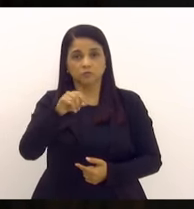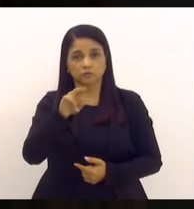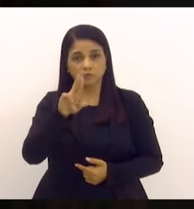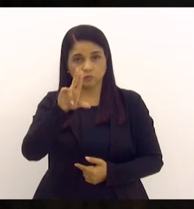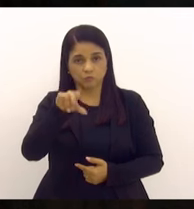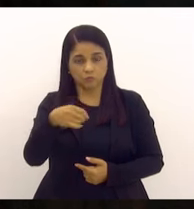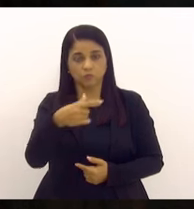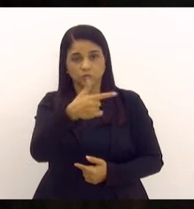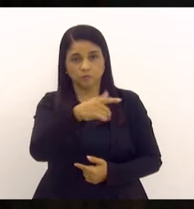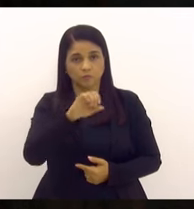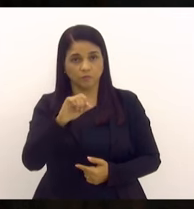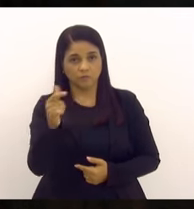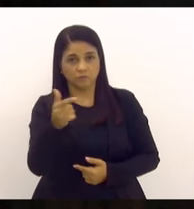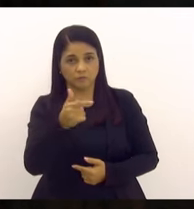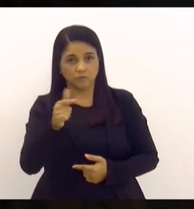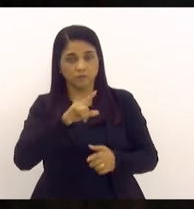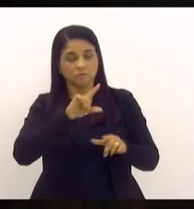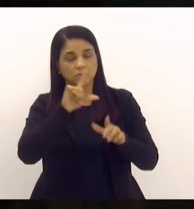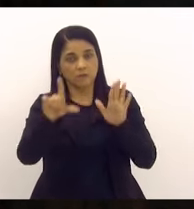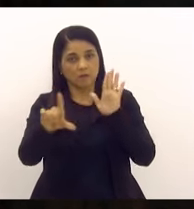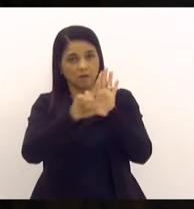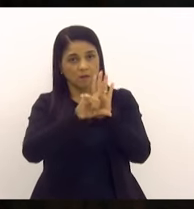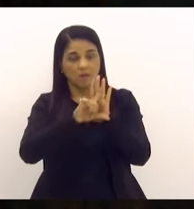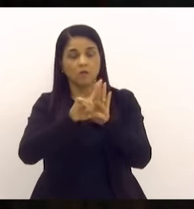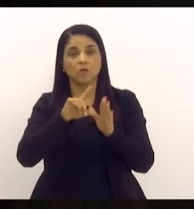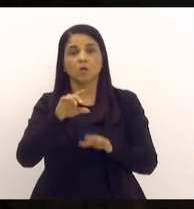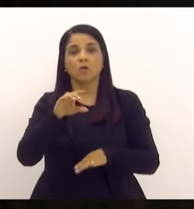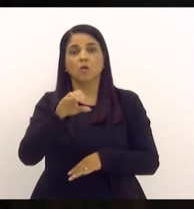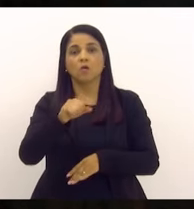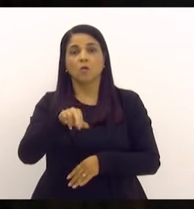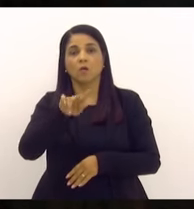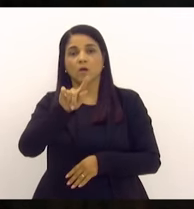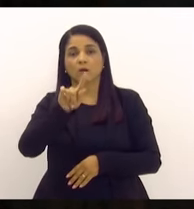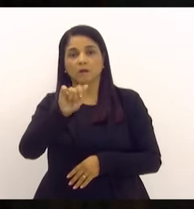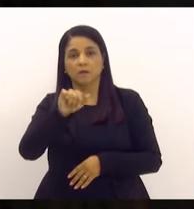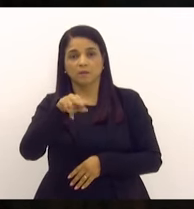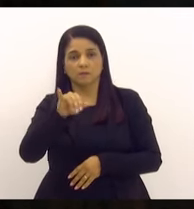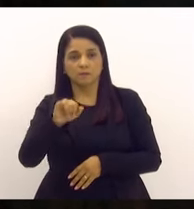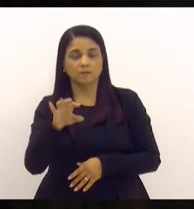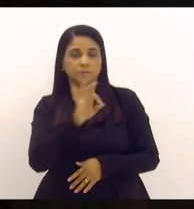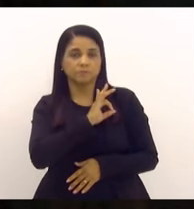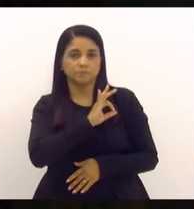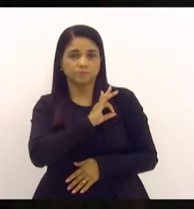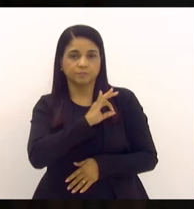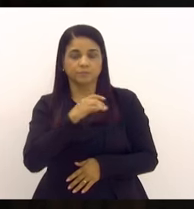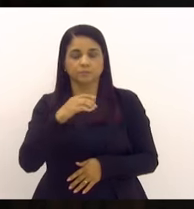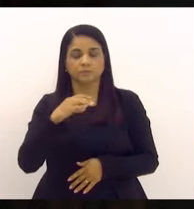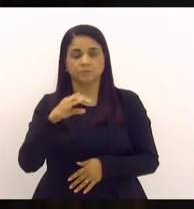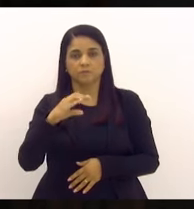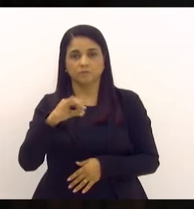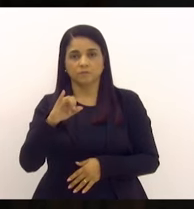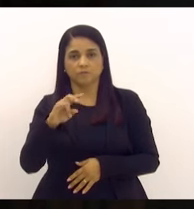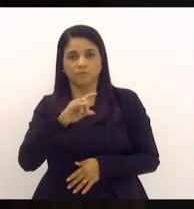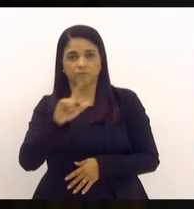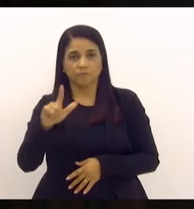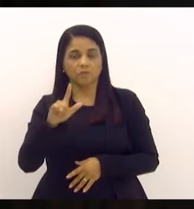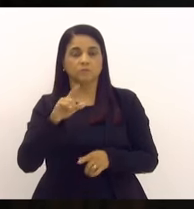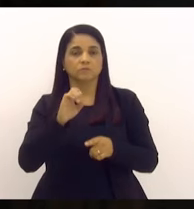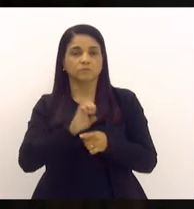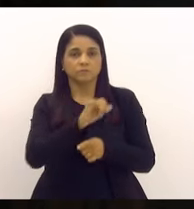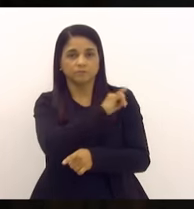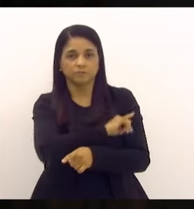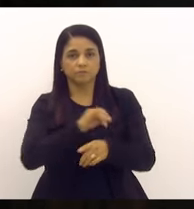que institui a lei orgânica da Polícia Civil do Estado do Rio de Janeiro. Pareceres das comissões de